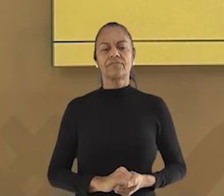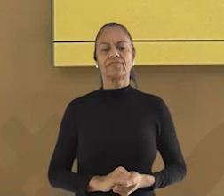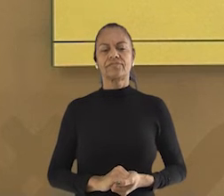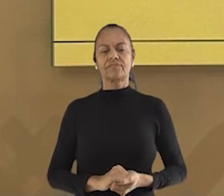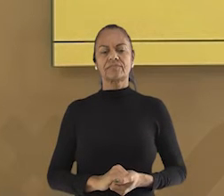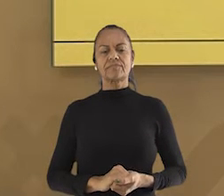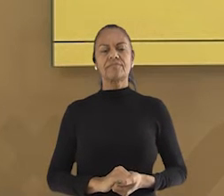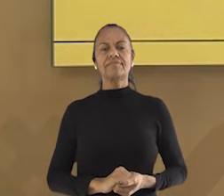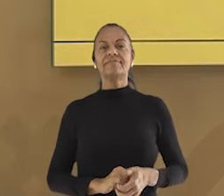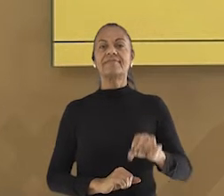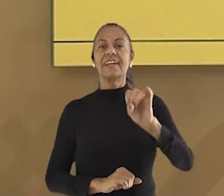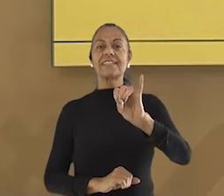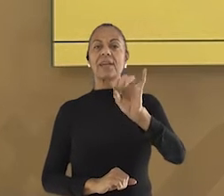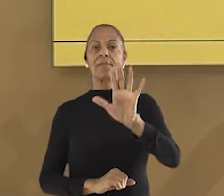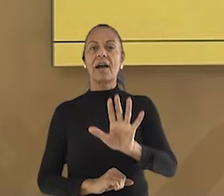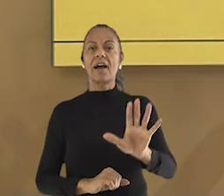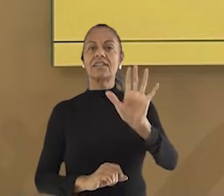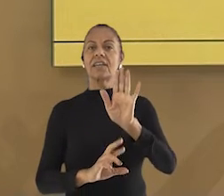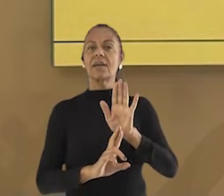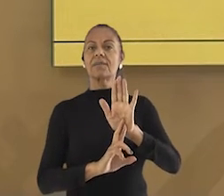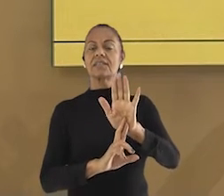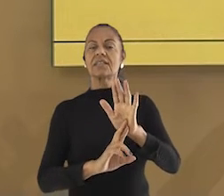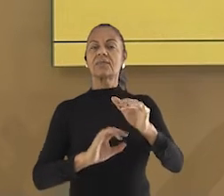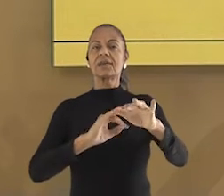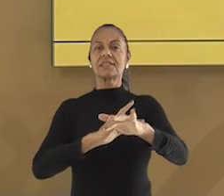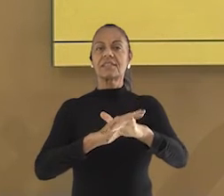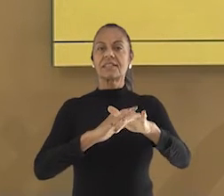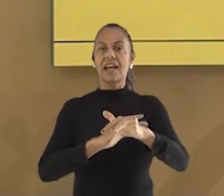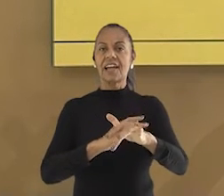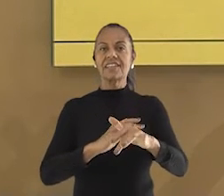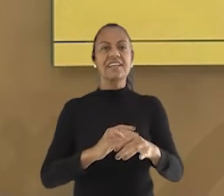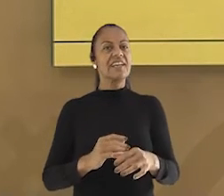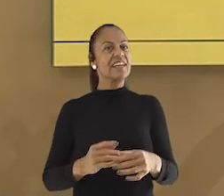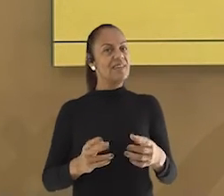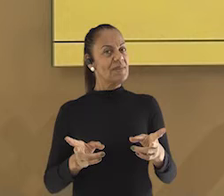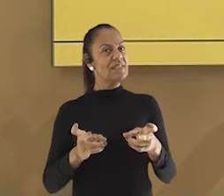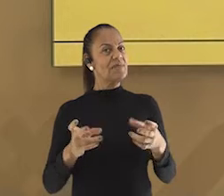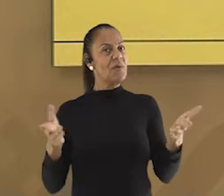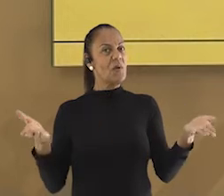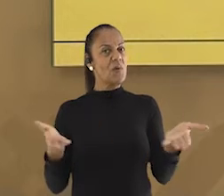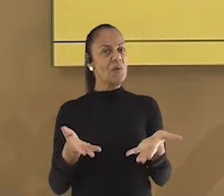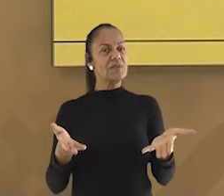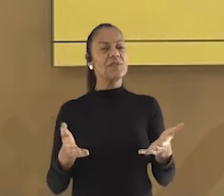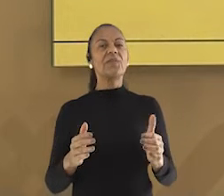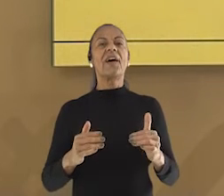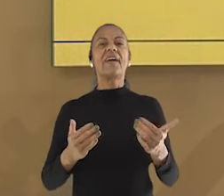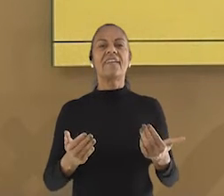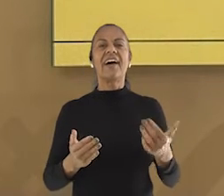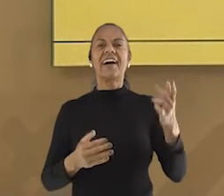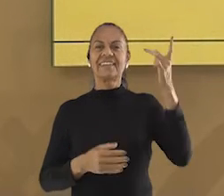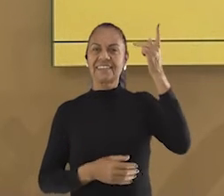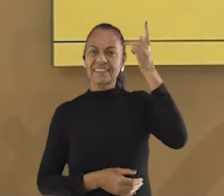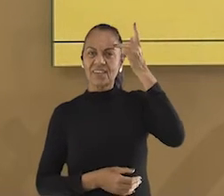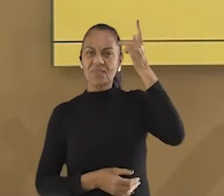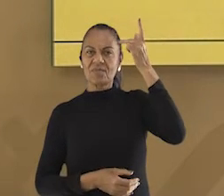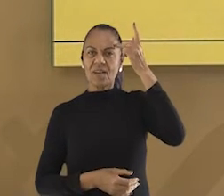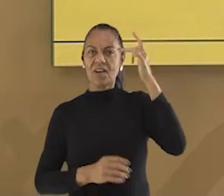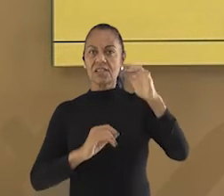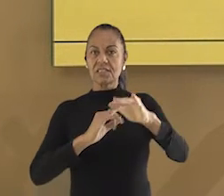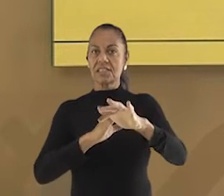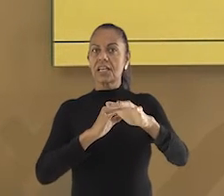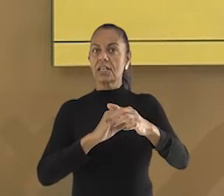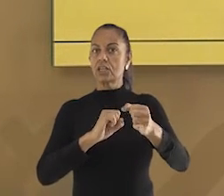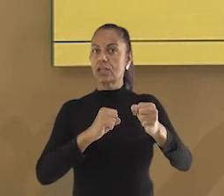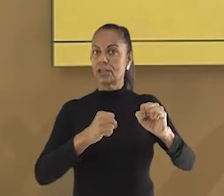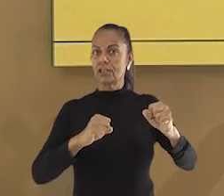Essa imagem representa uma cidade que vimos por aqui hoje, a cidade de São Paulo, uma grande cidade que surgiu